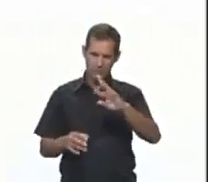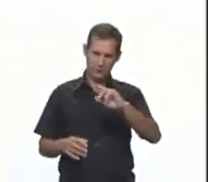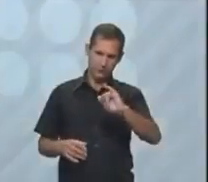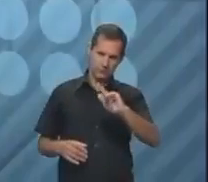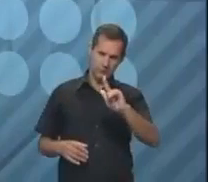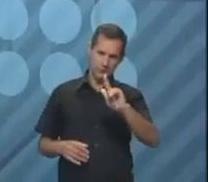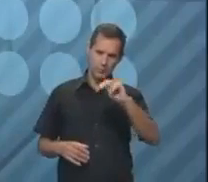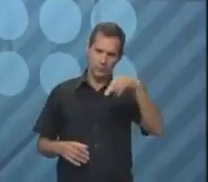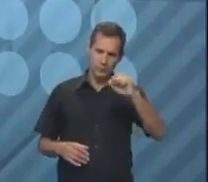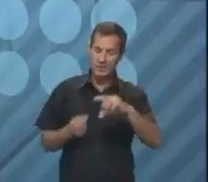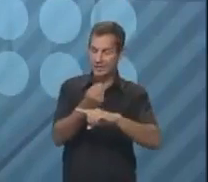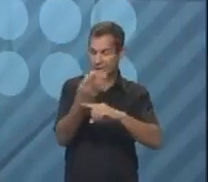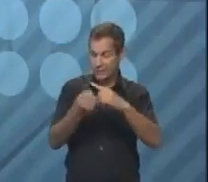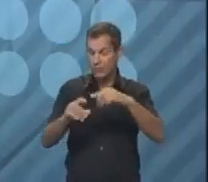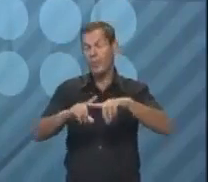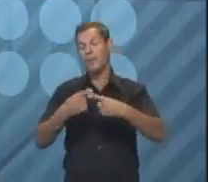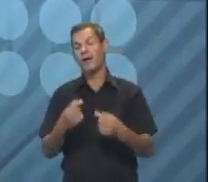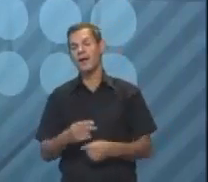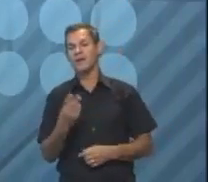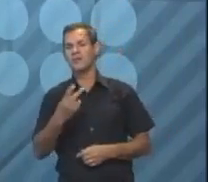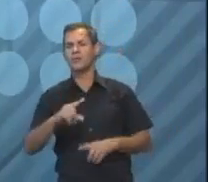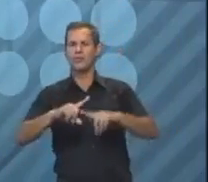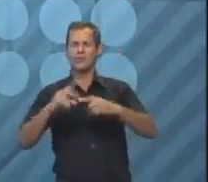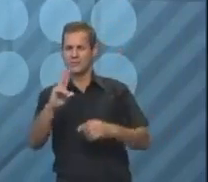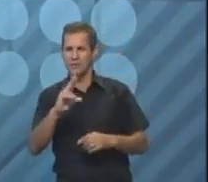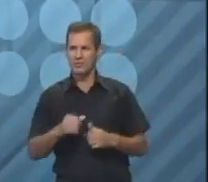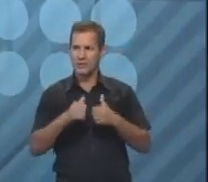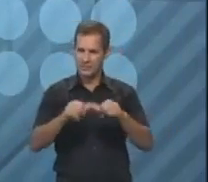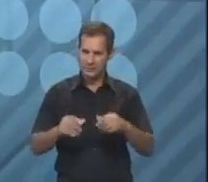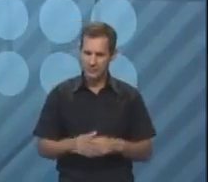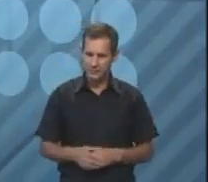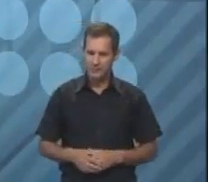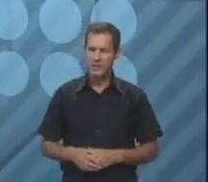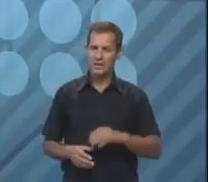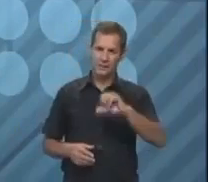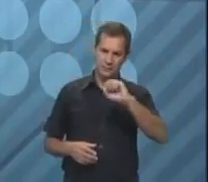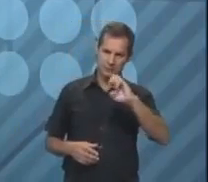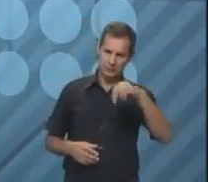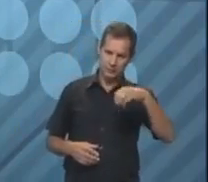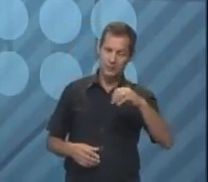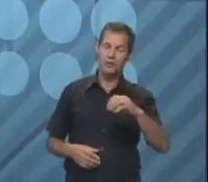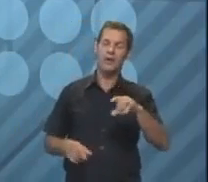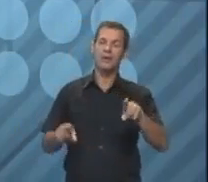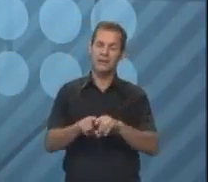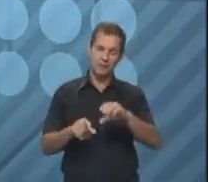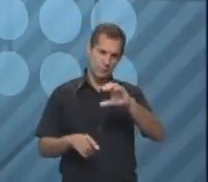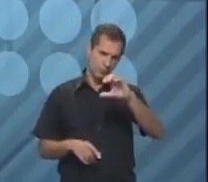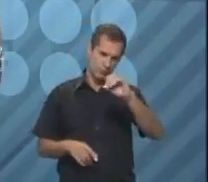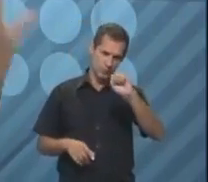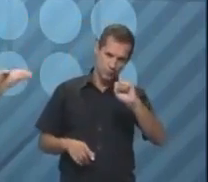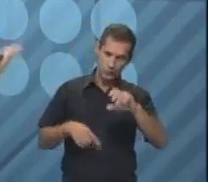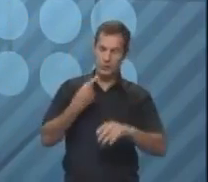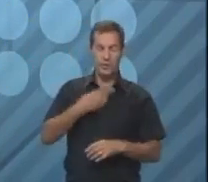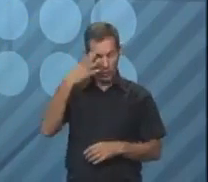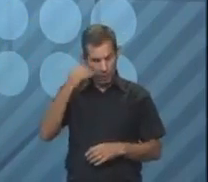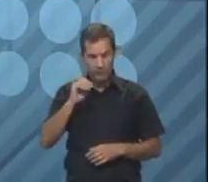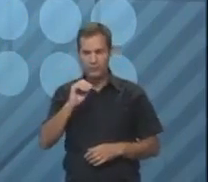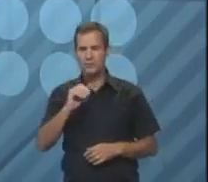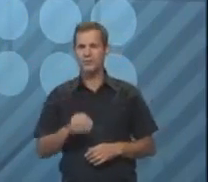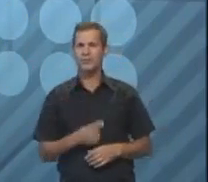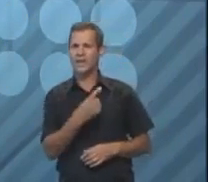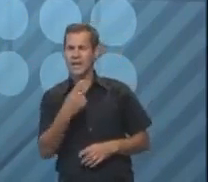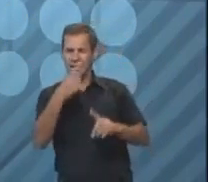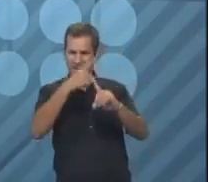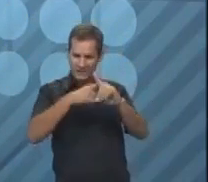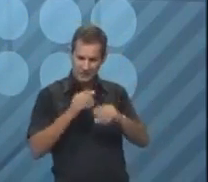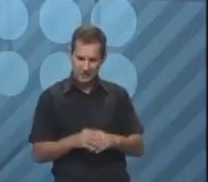né, de funções trigonométricas, mas as duas que a gente mais utiliza são essas, seno e cosseno. Então, a gente já sabe, né, para